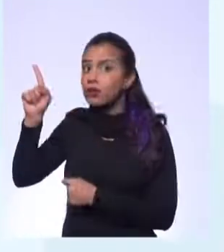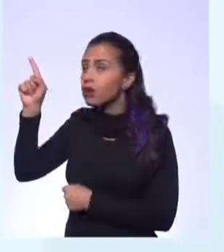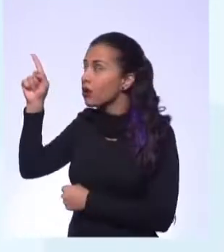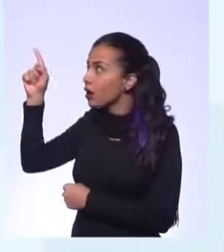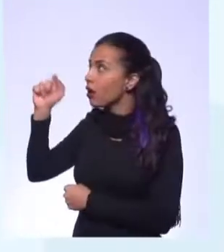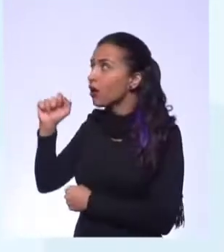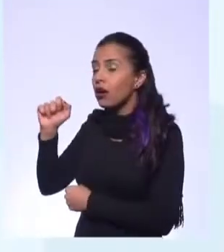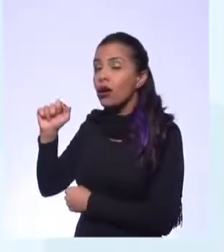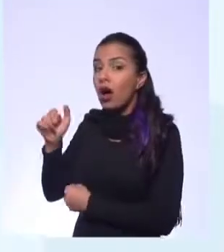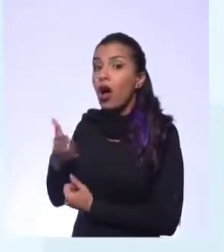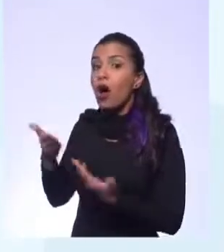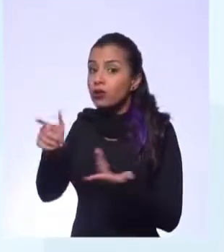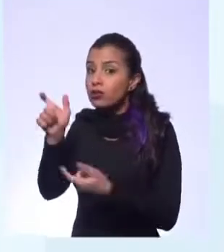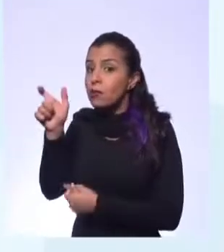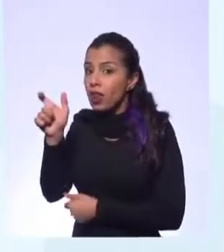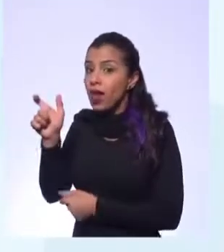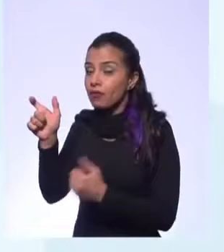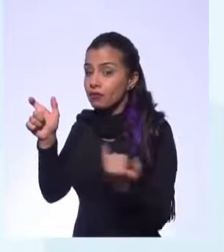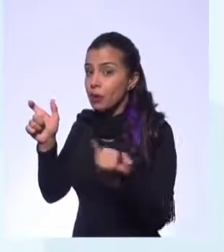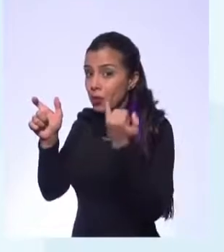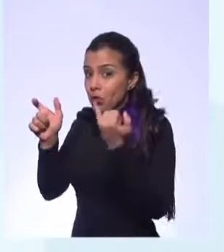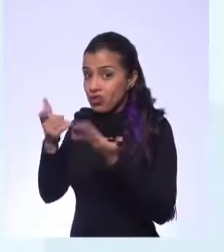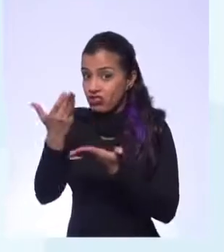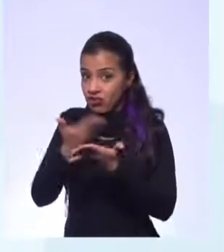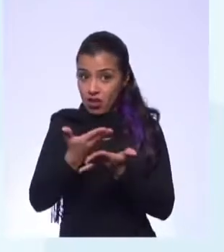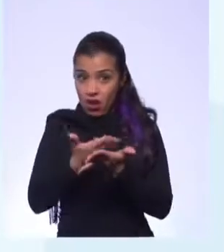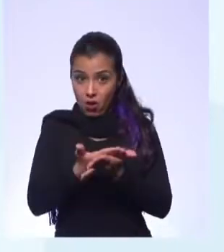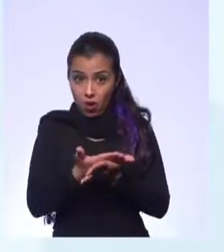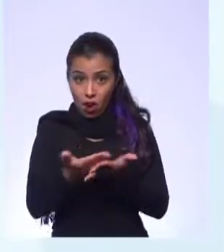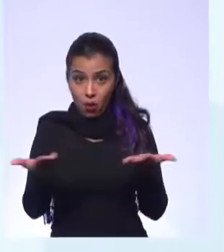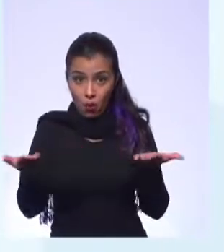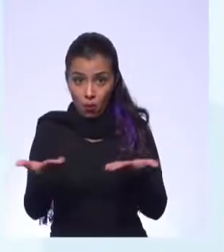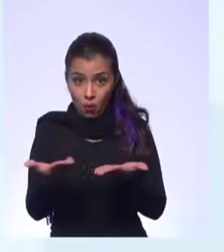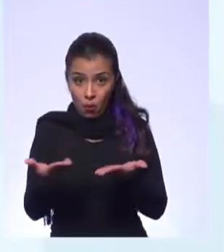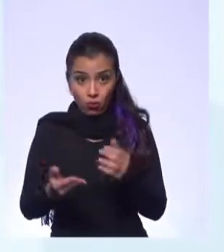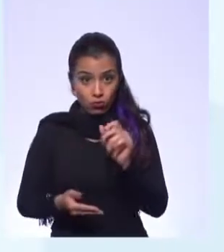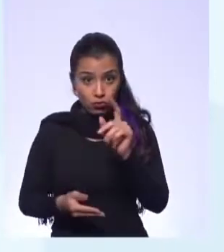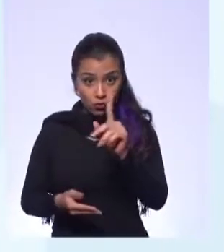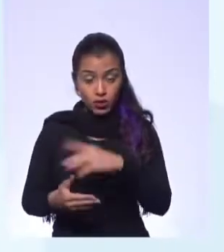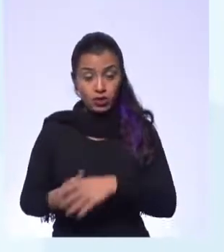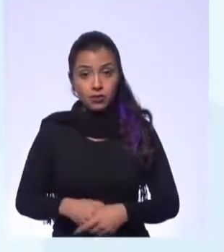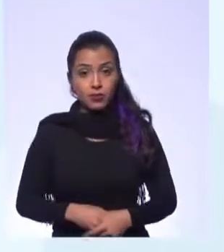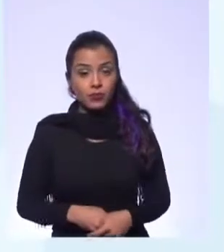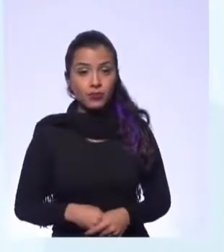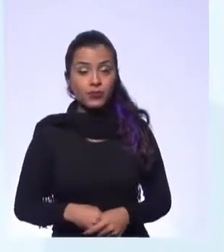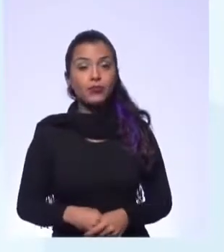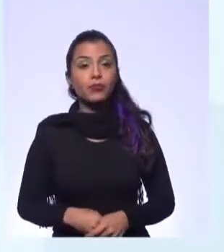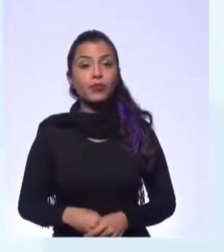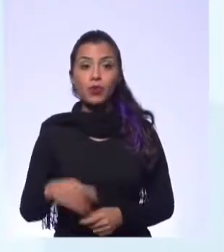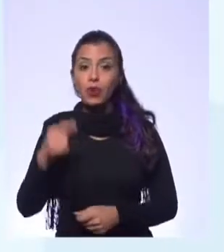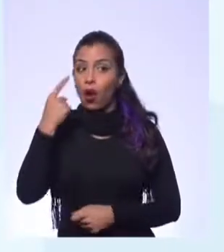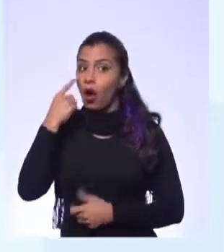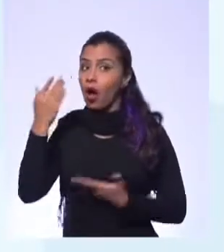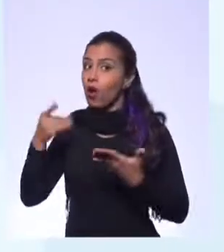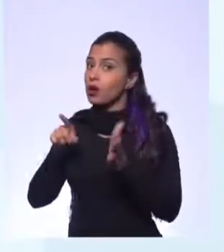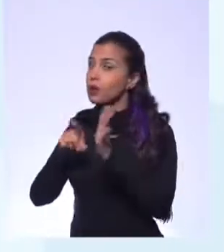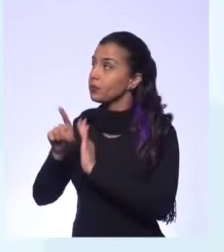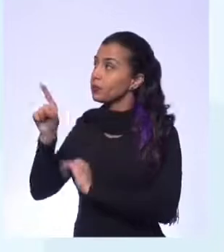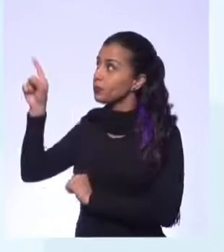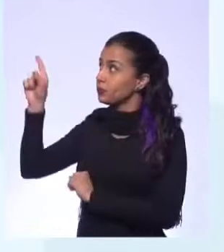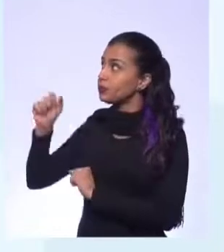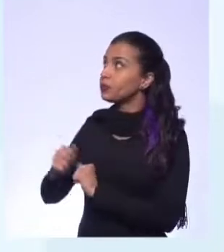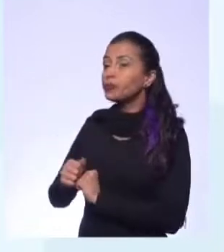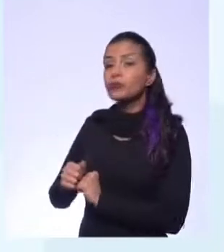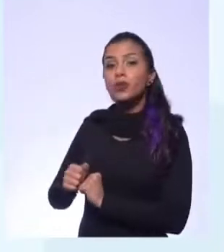Ela fará parte da nossa aula hoje, tá ok? Então, vamos lá. O diretor vai colocar lá na tela como vocês